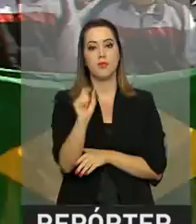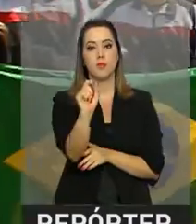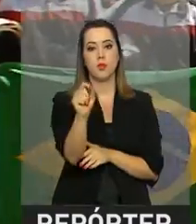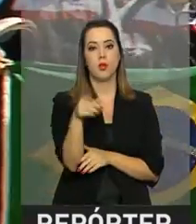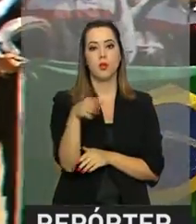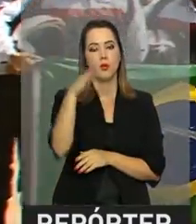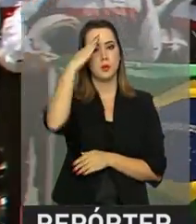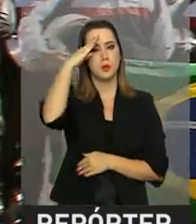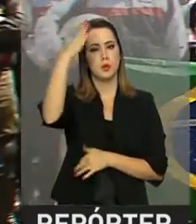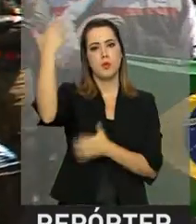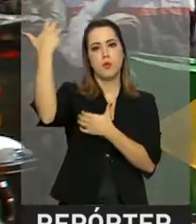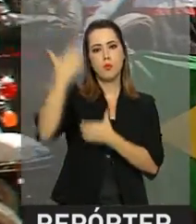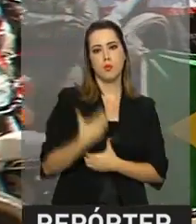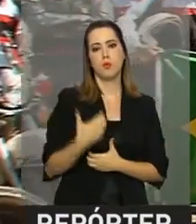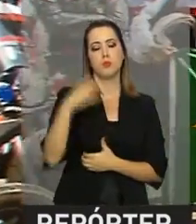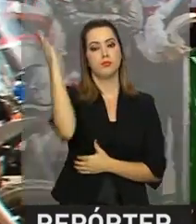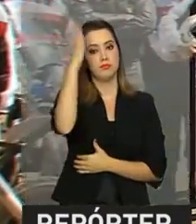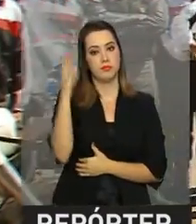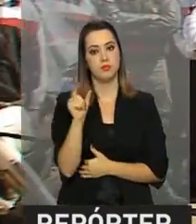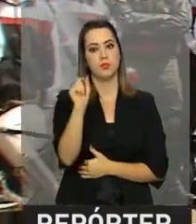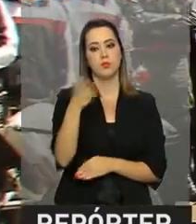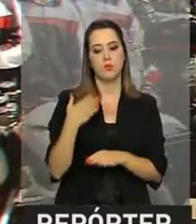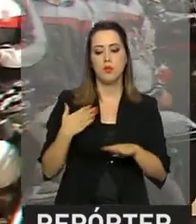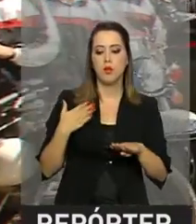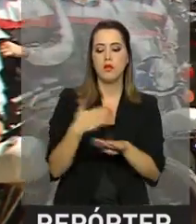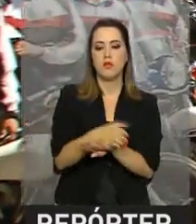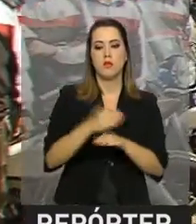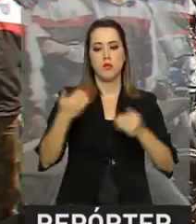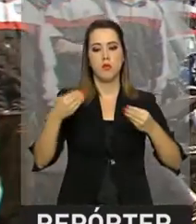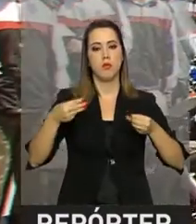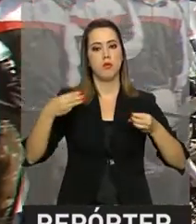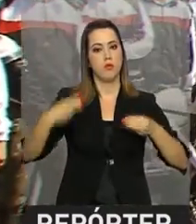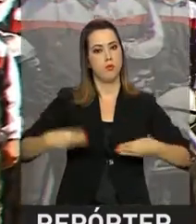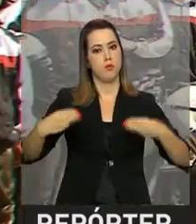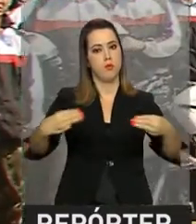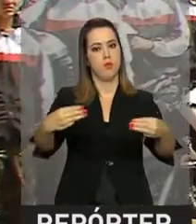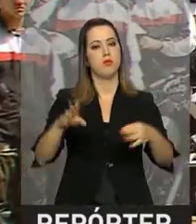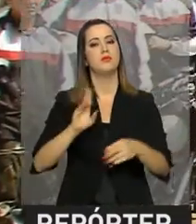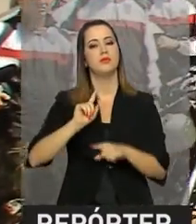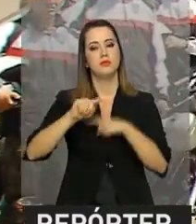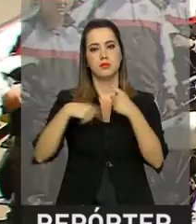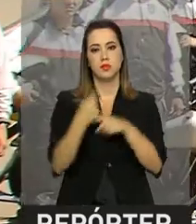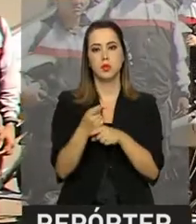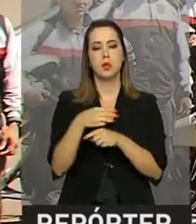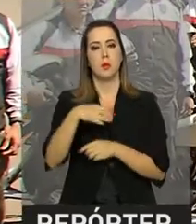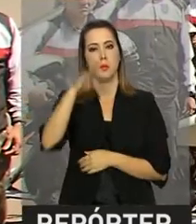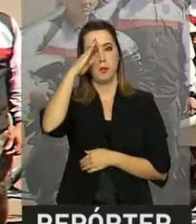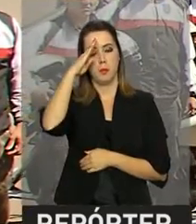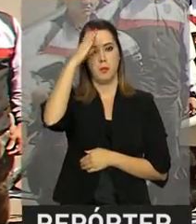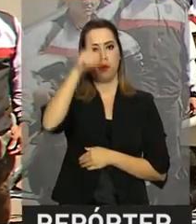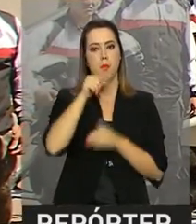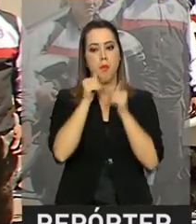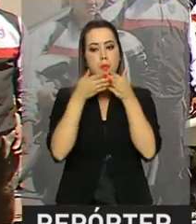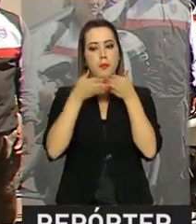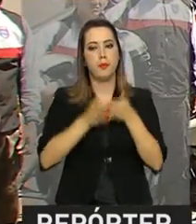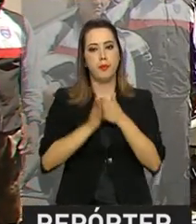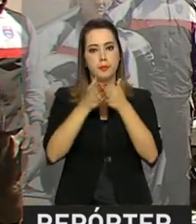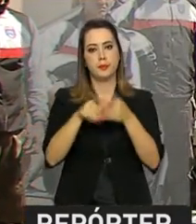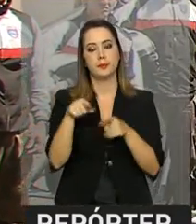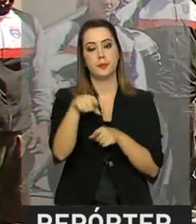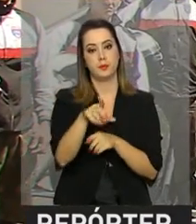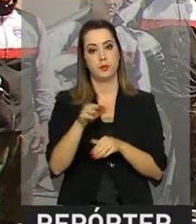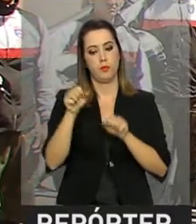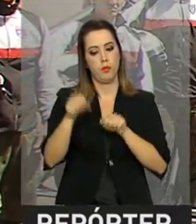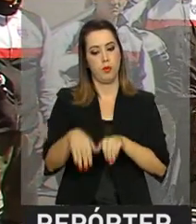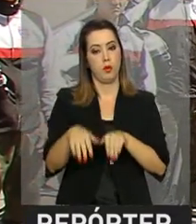O Exército Brasileiro vai entrar na Esplanada dos Ministérios logo após a Marinha. O desfile deste ano vai